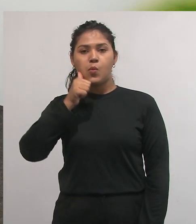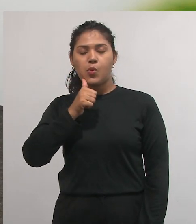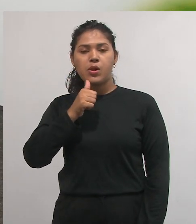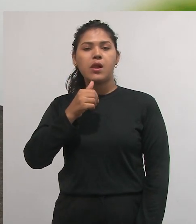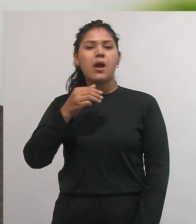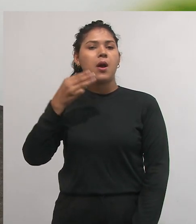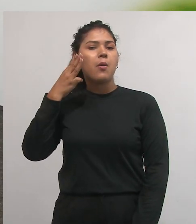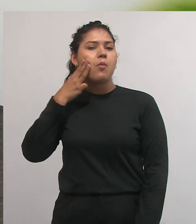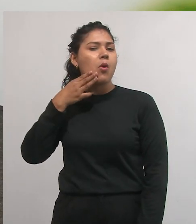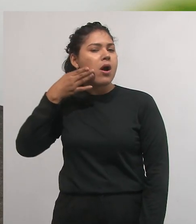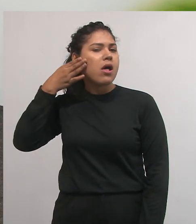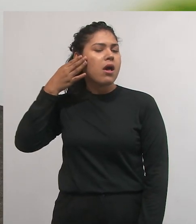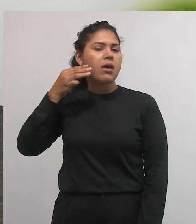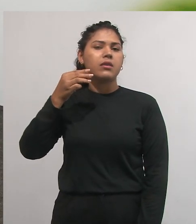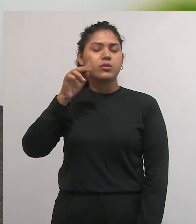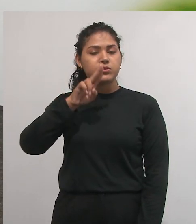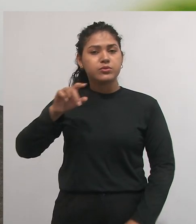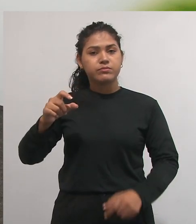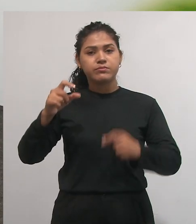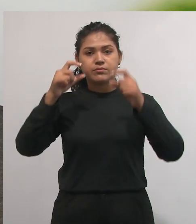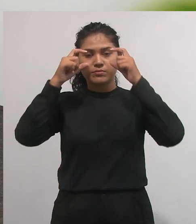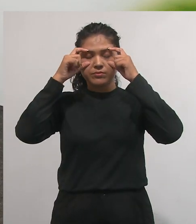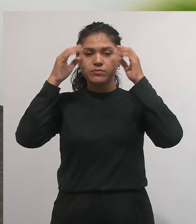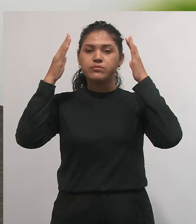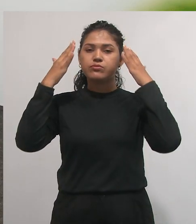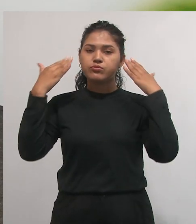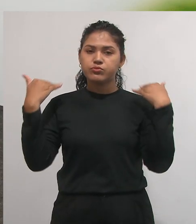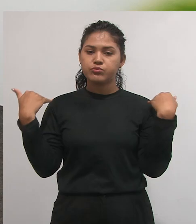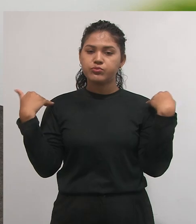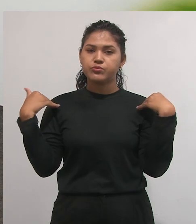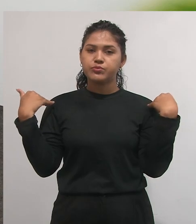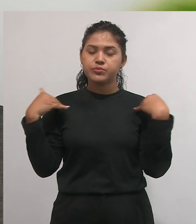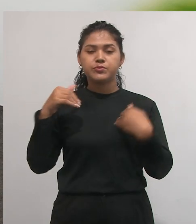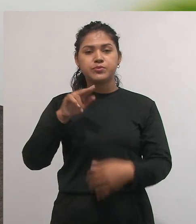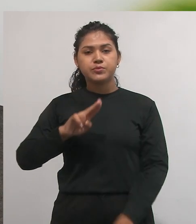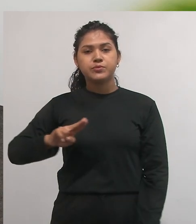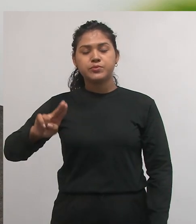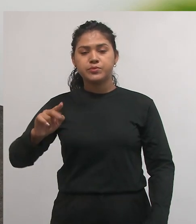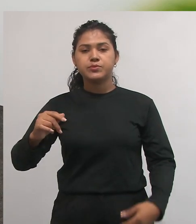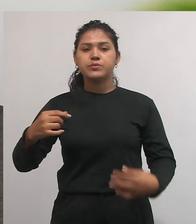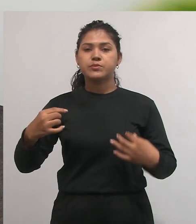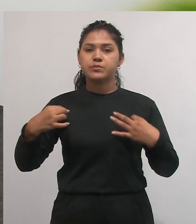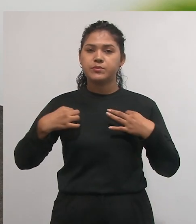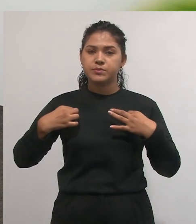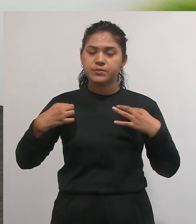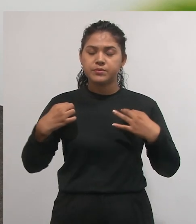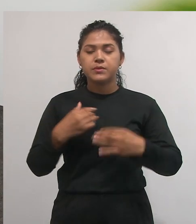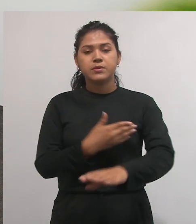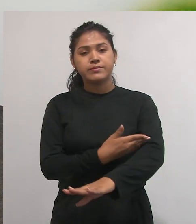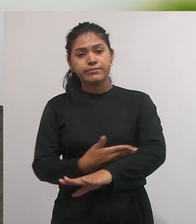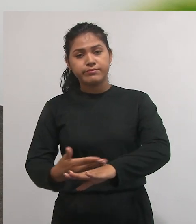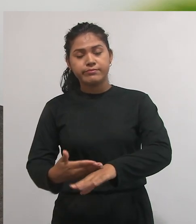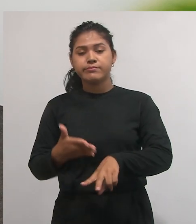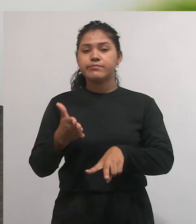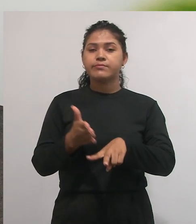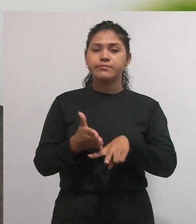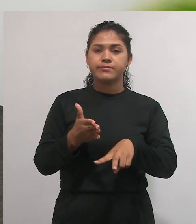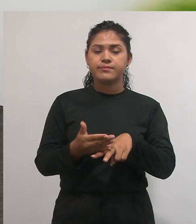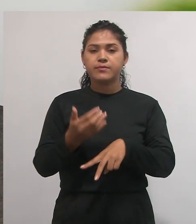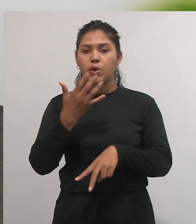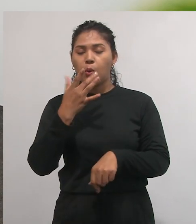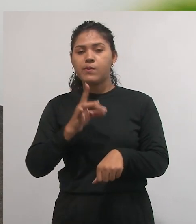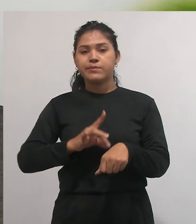mulher morena, estou usando óculos, cabelos na altura dos ombros, estou usando uma camisa branca,